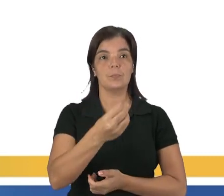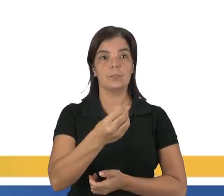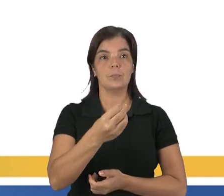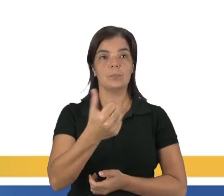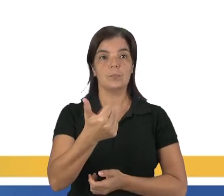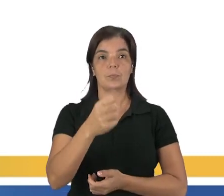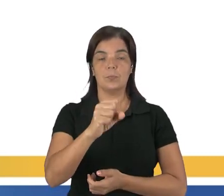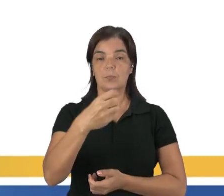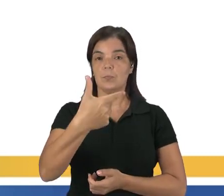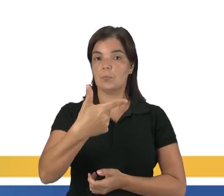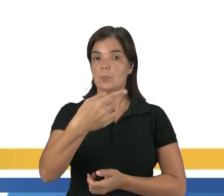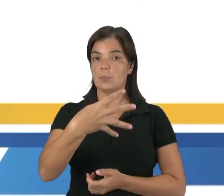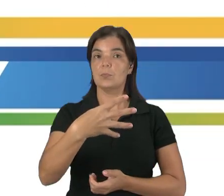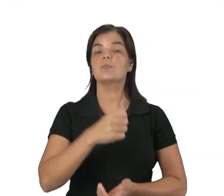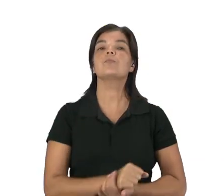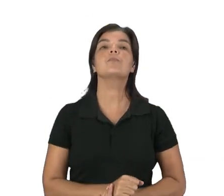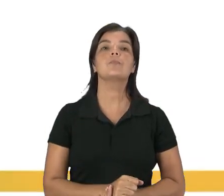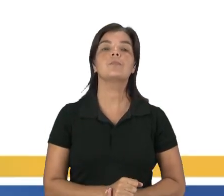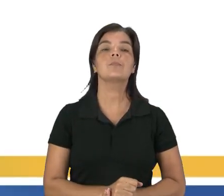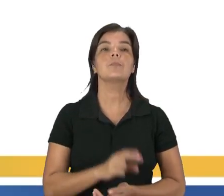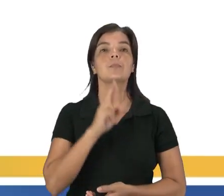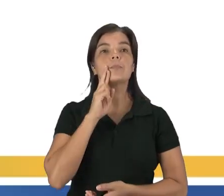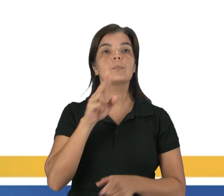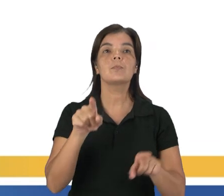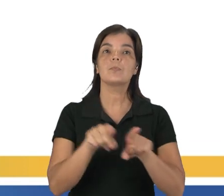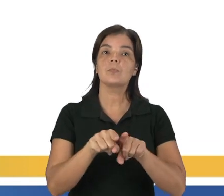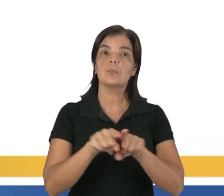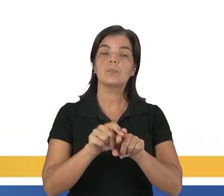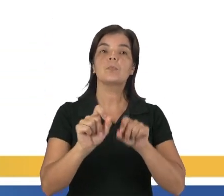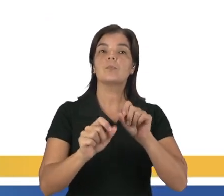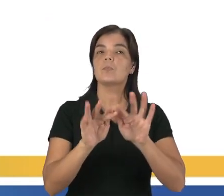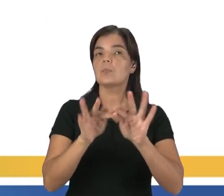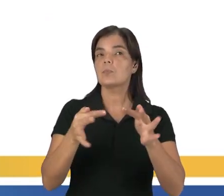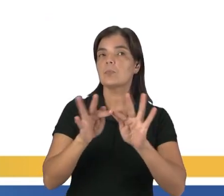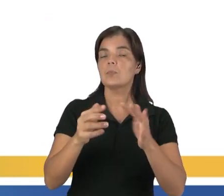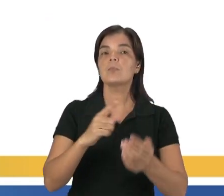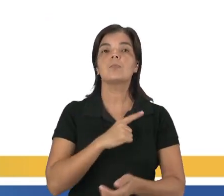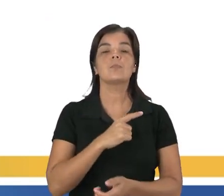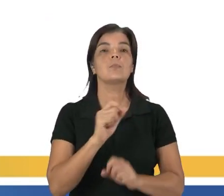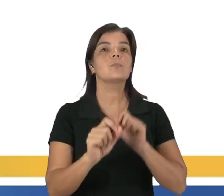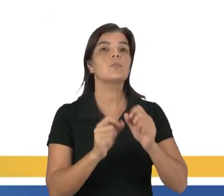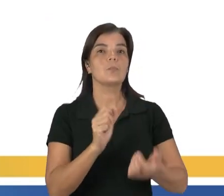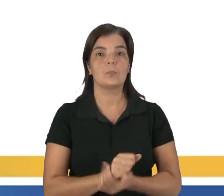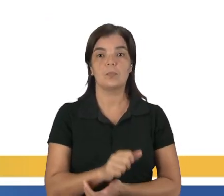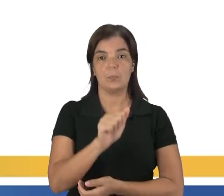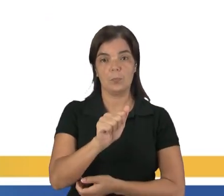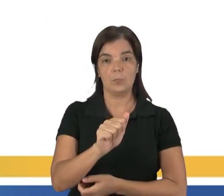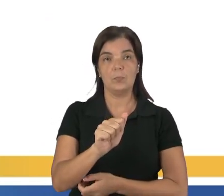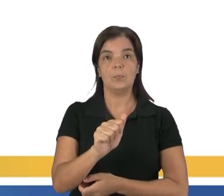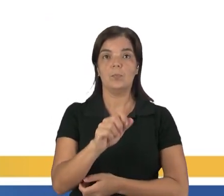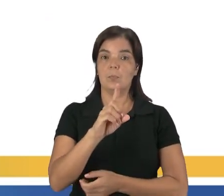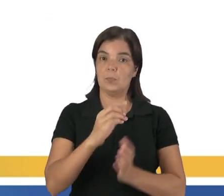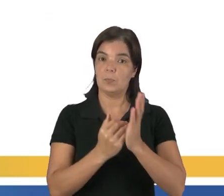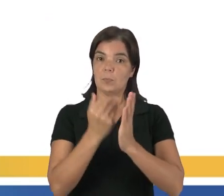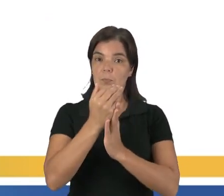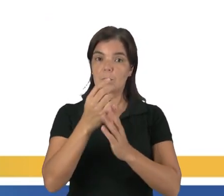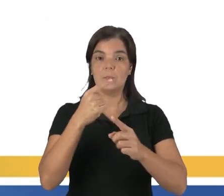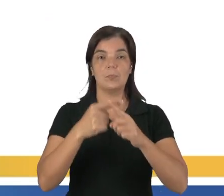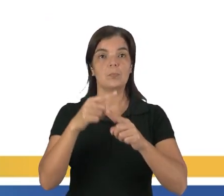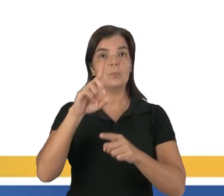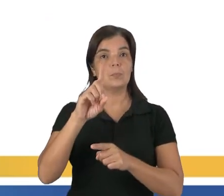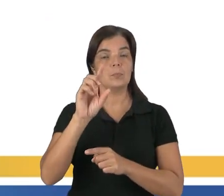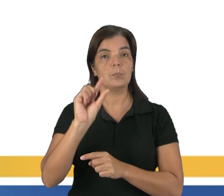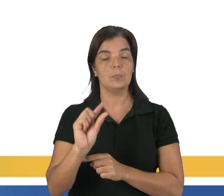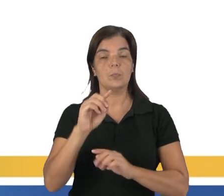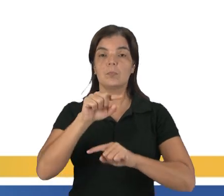16, 18 e 24. Fazendo aqui, bem simples, né? Nós lembramos que a área vai ser diagonal maior vezes a